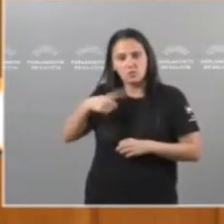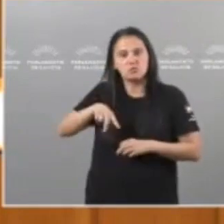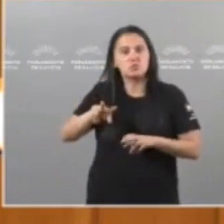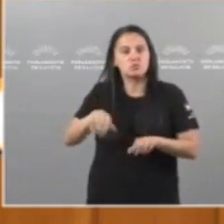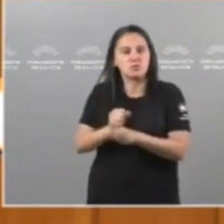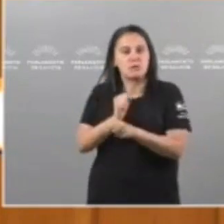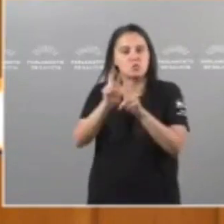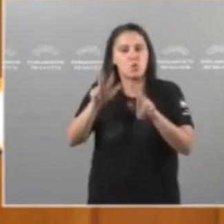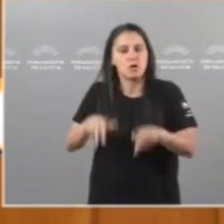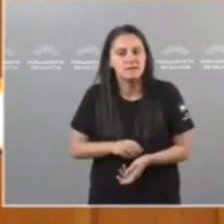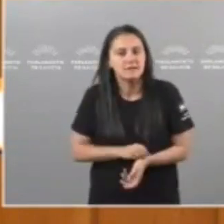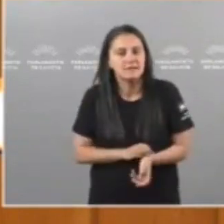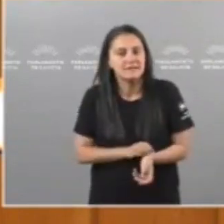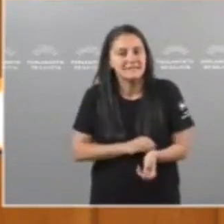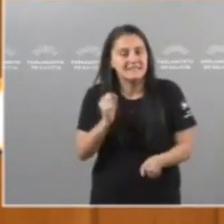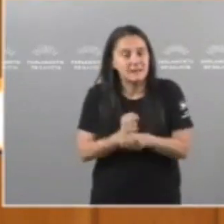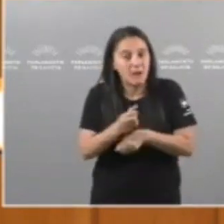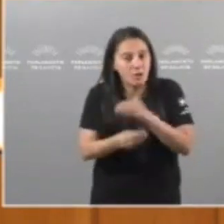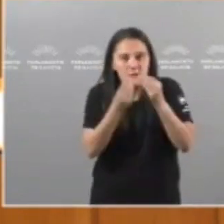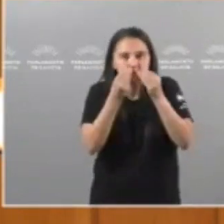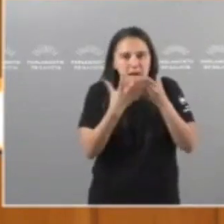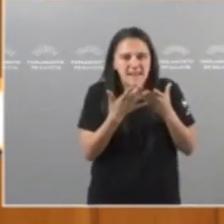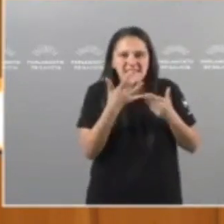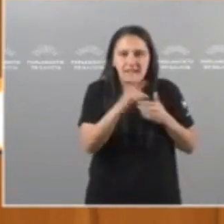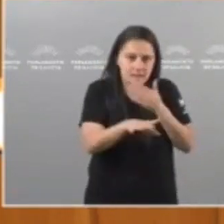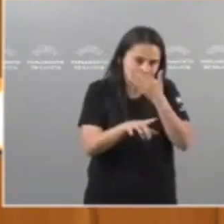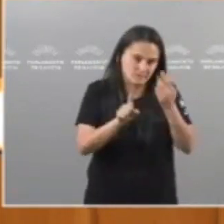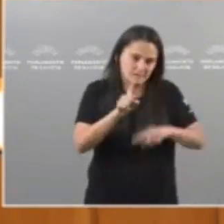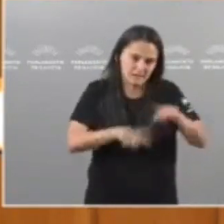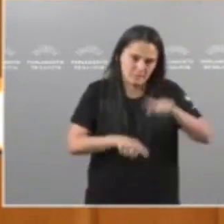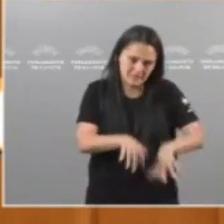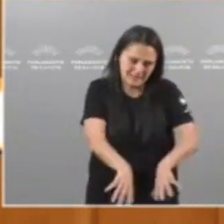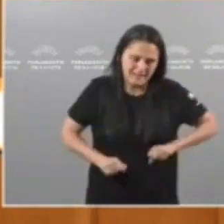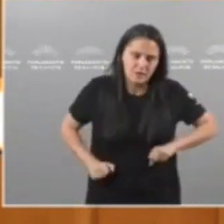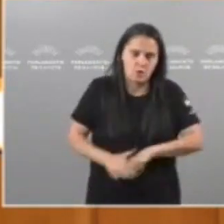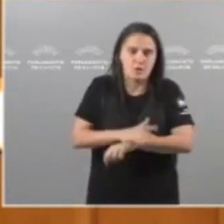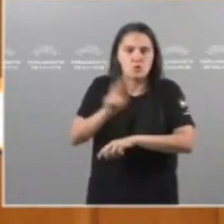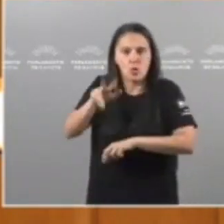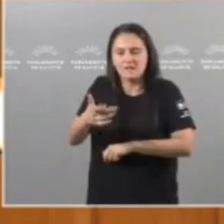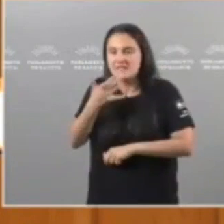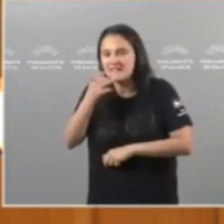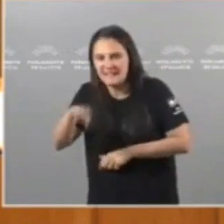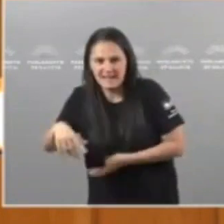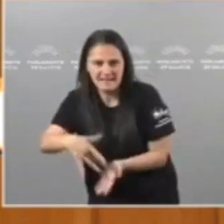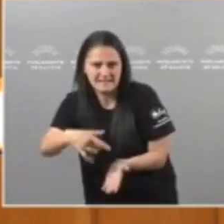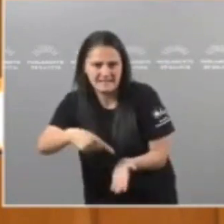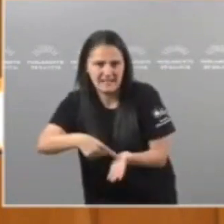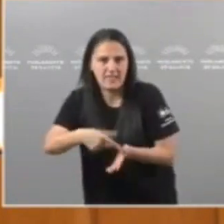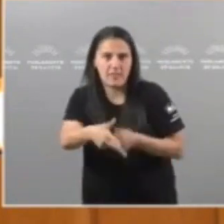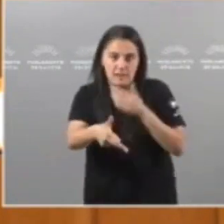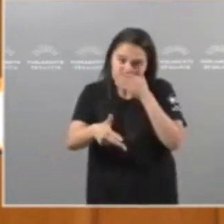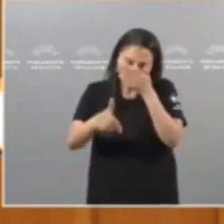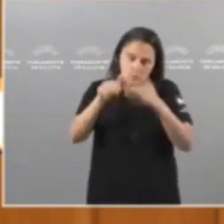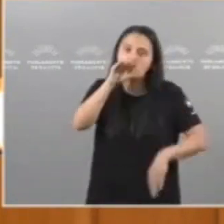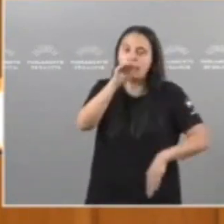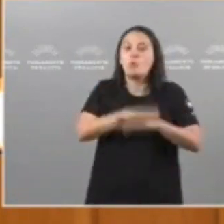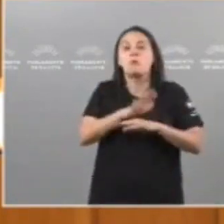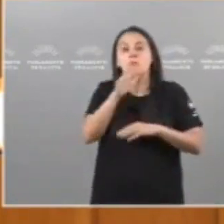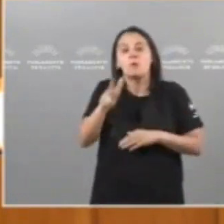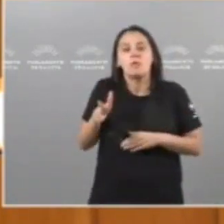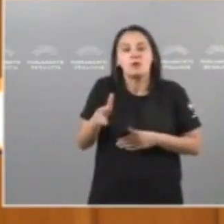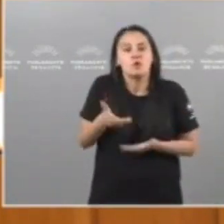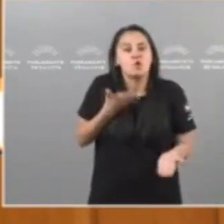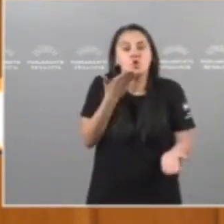traballo. O traballo de facer ben as cousas é de quen goberna, non de quen está exixindo un dereito, porque os dereitos non se